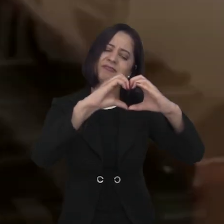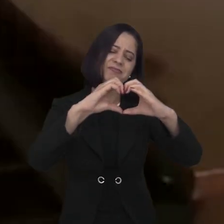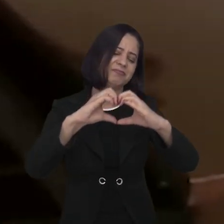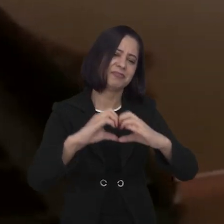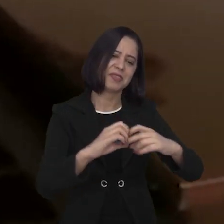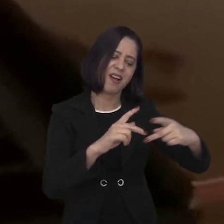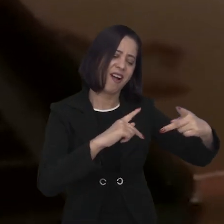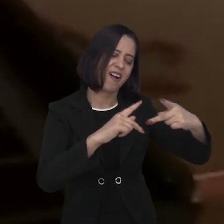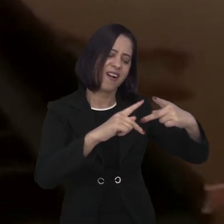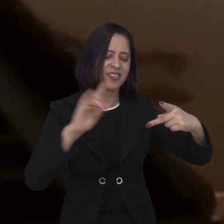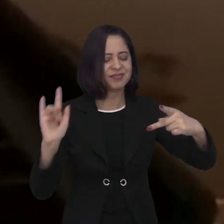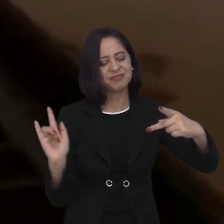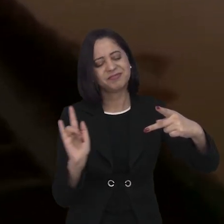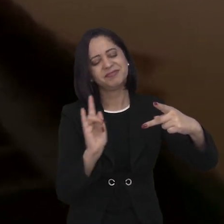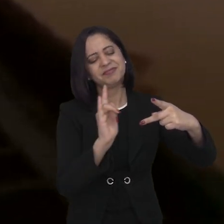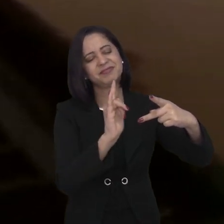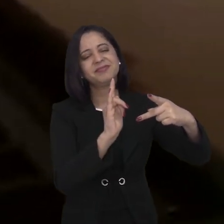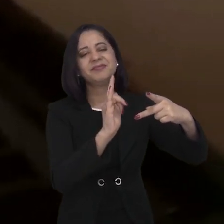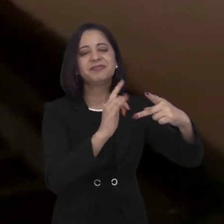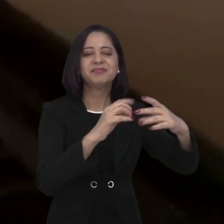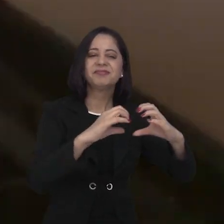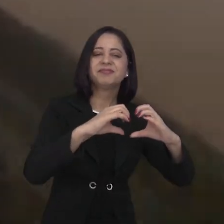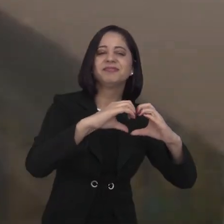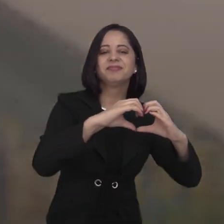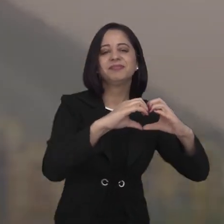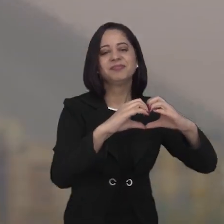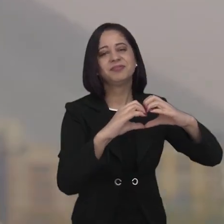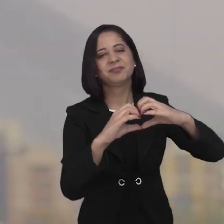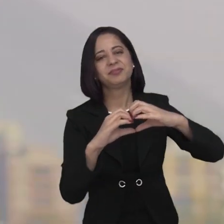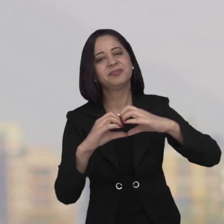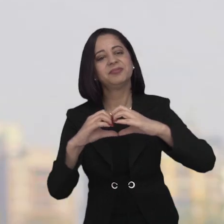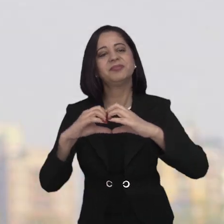de te amar.